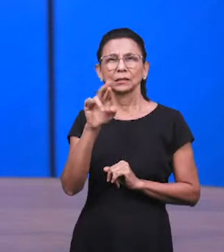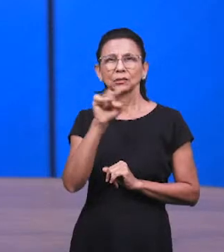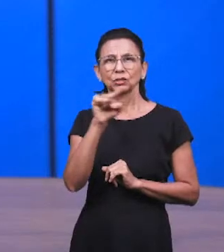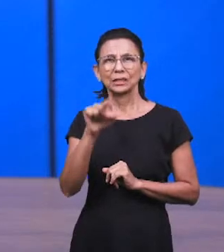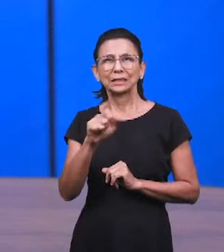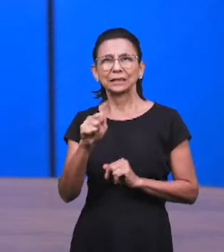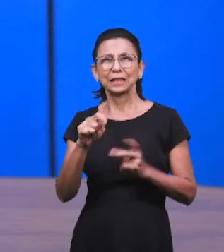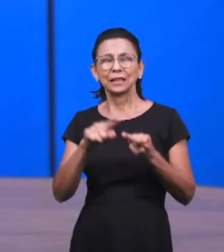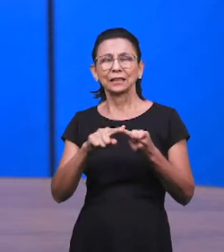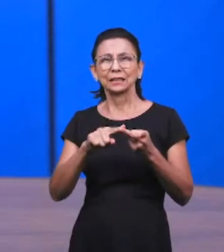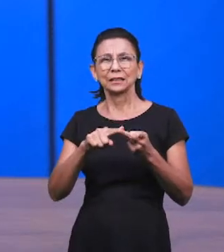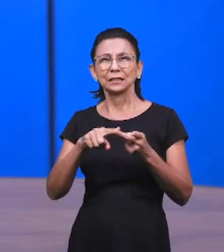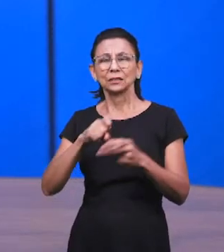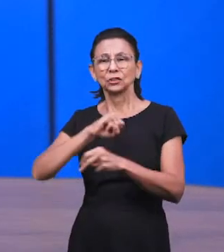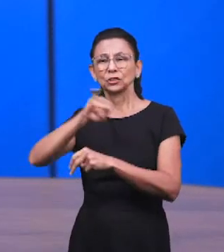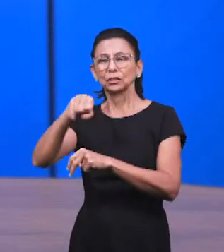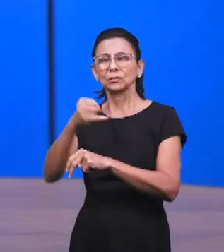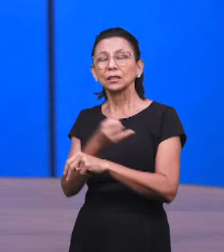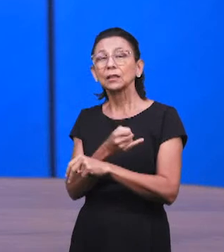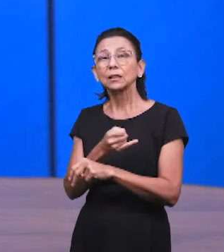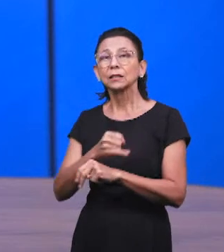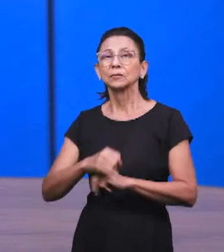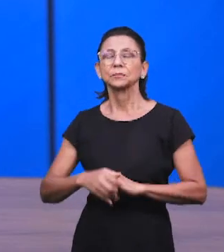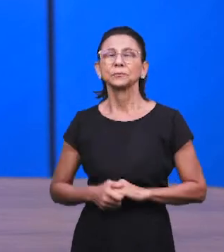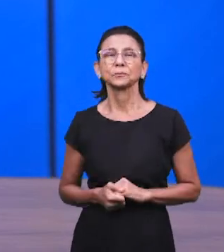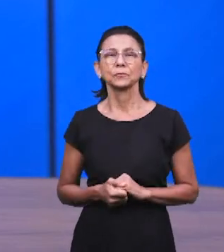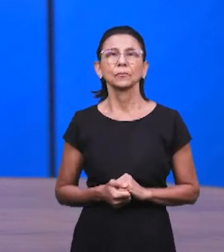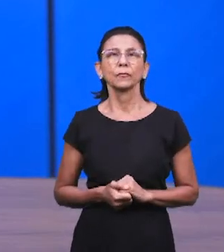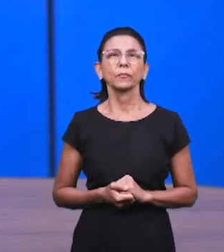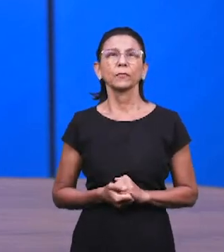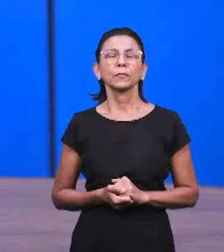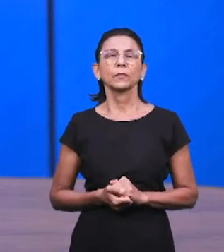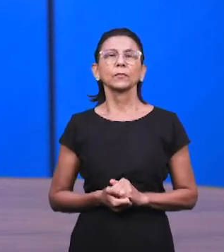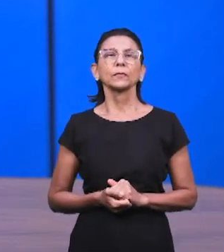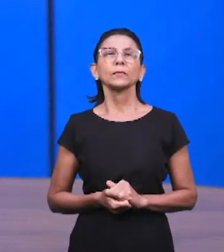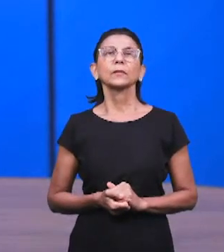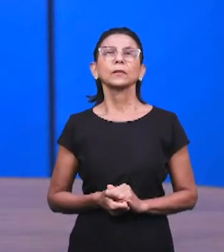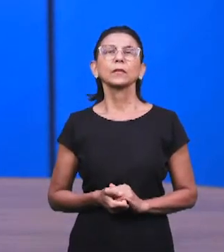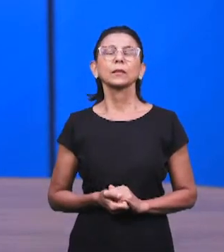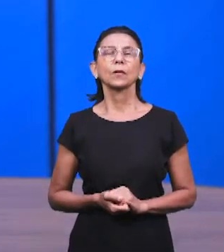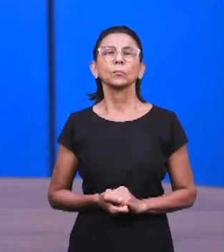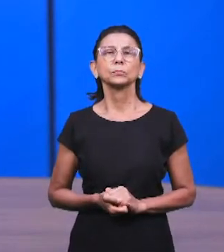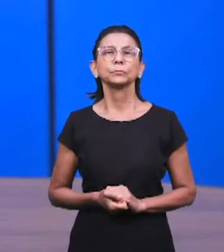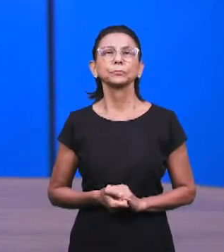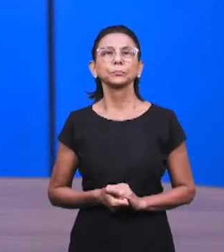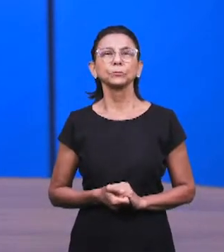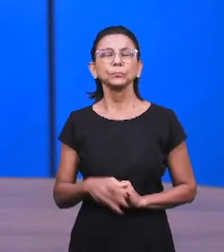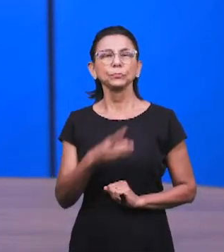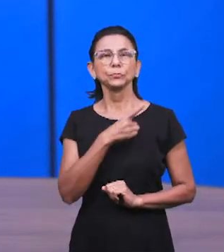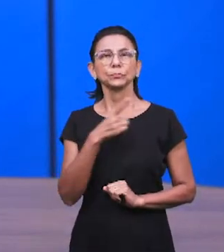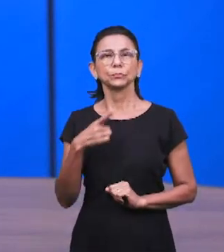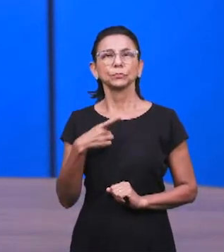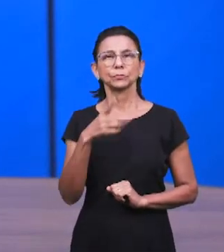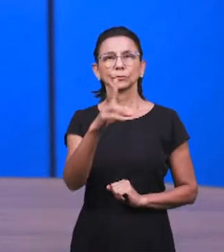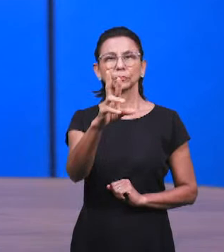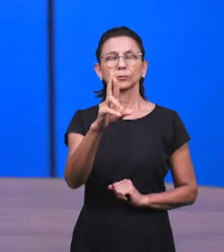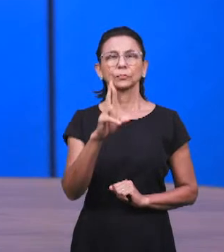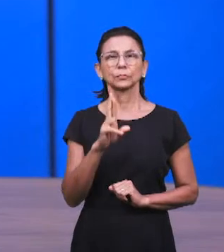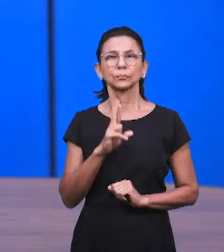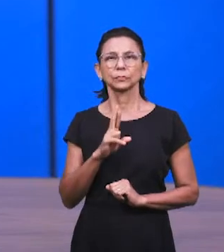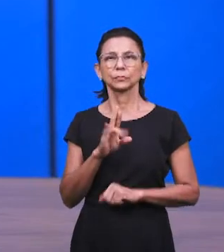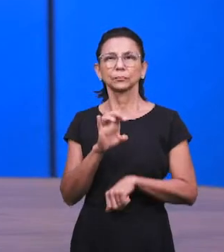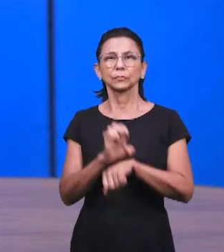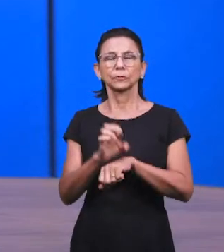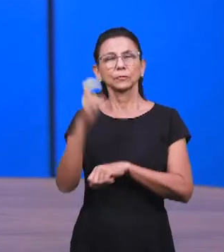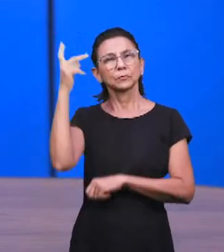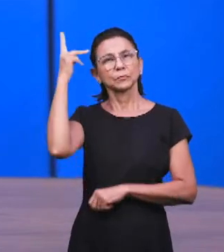resposta, ela virá do nosso irmão diácono, o Alessandro Campos. O Alessandro Campos pertence à nossa igreja em Itaquacetuba,